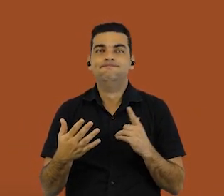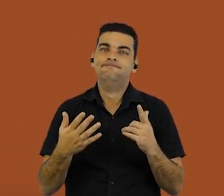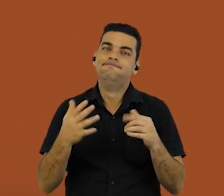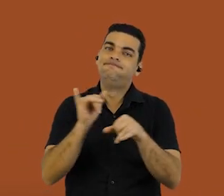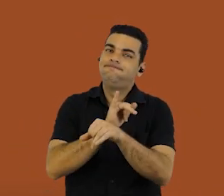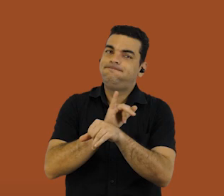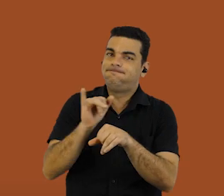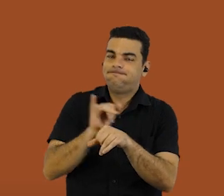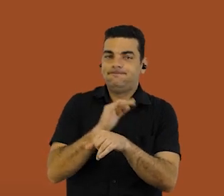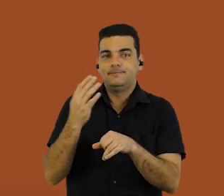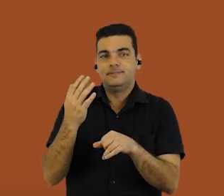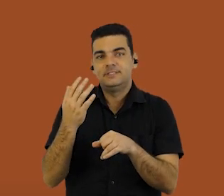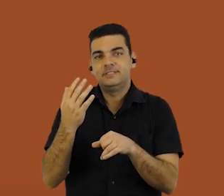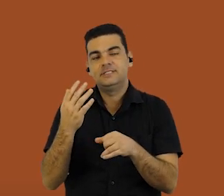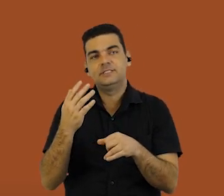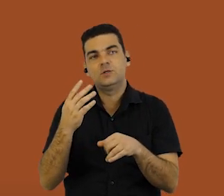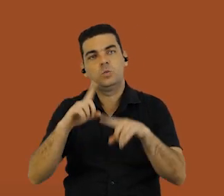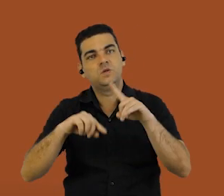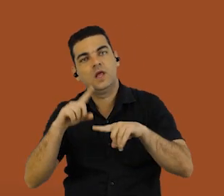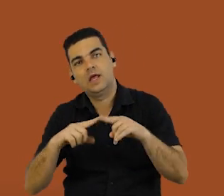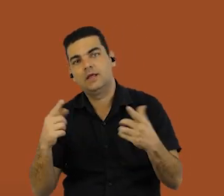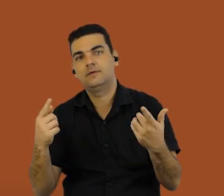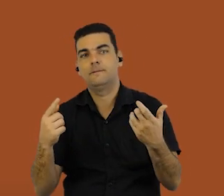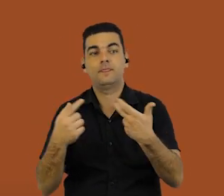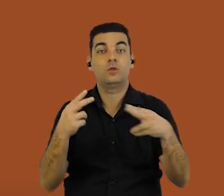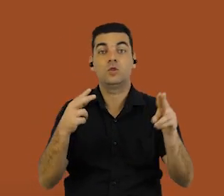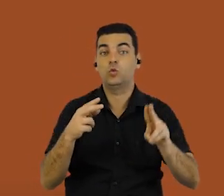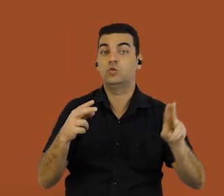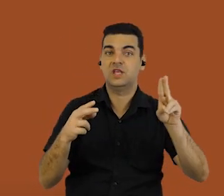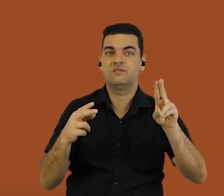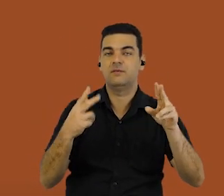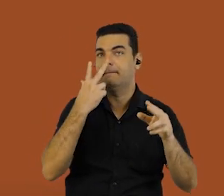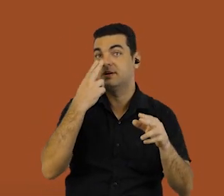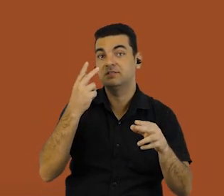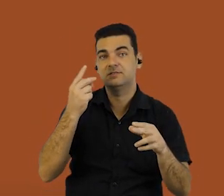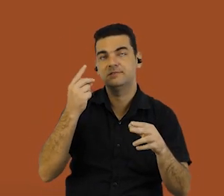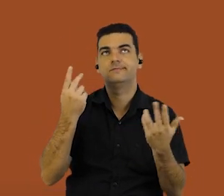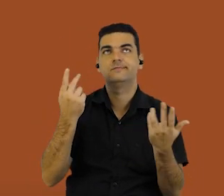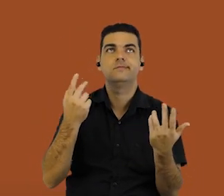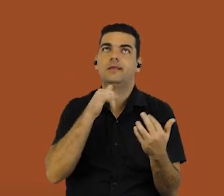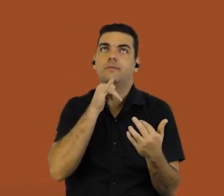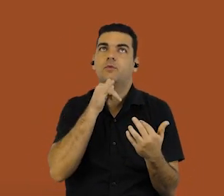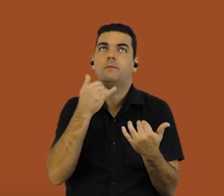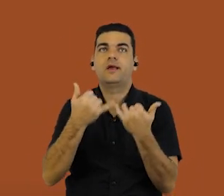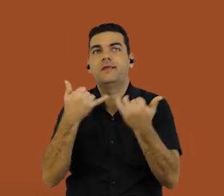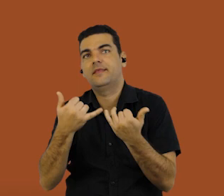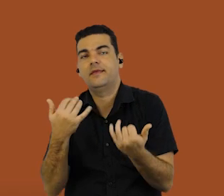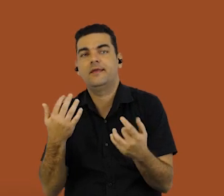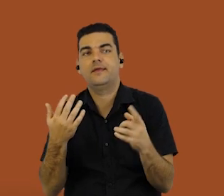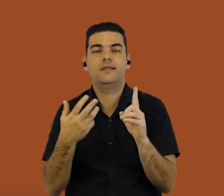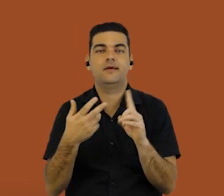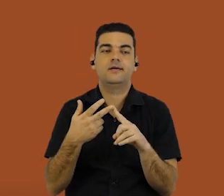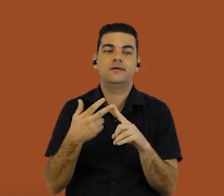os artefatos que nós utilizamos lá, desde jogos a